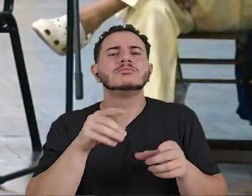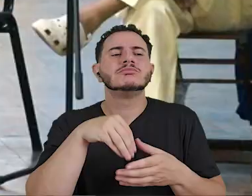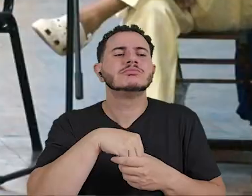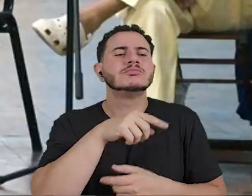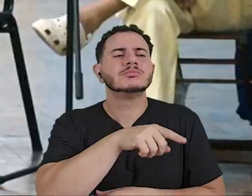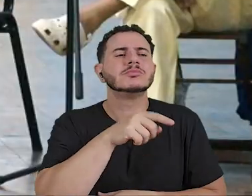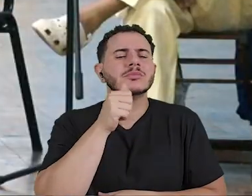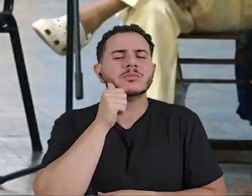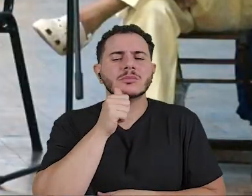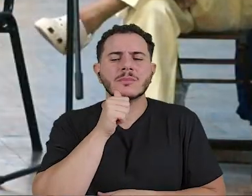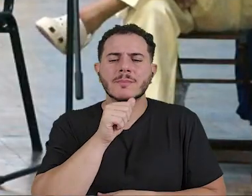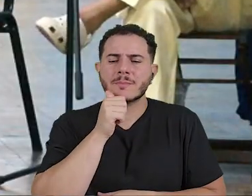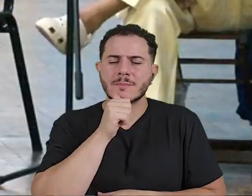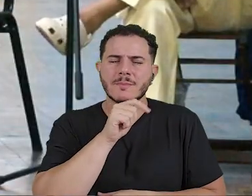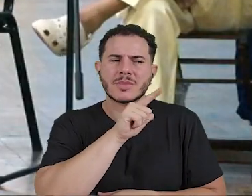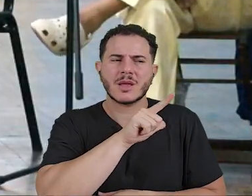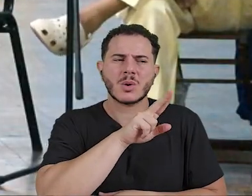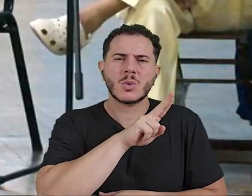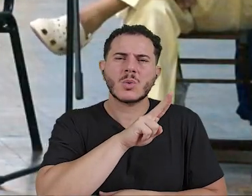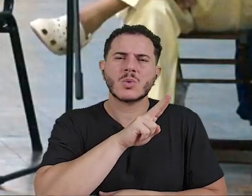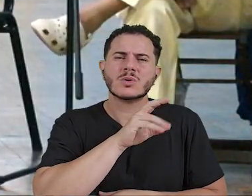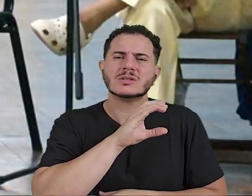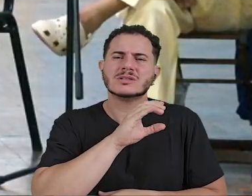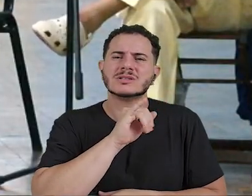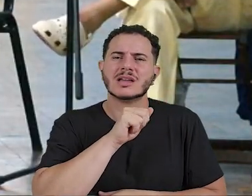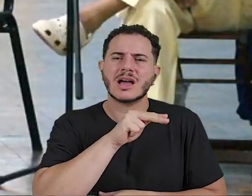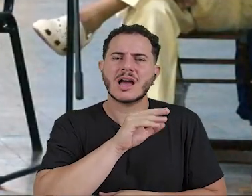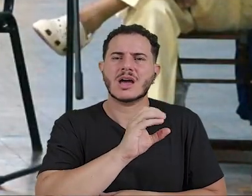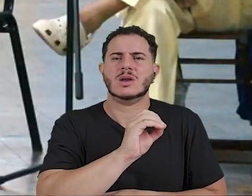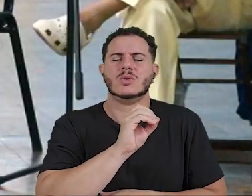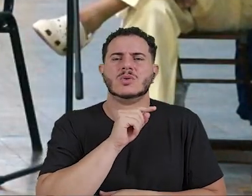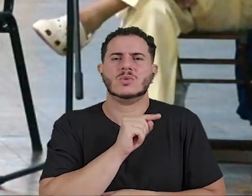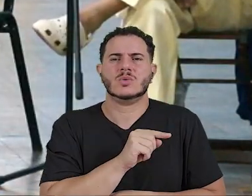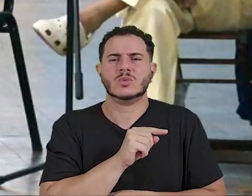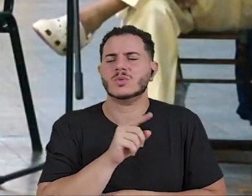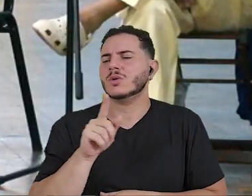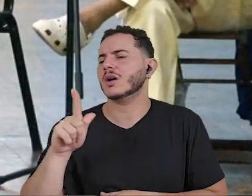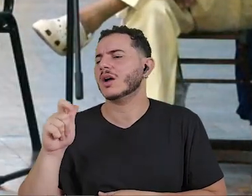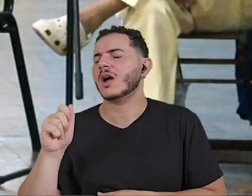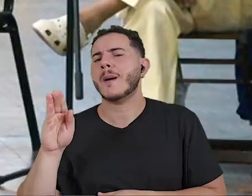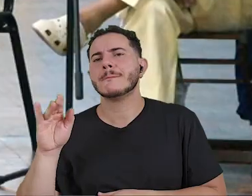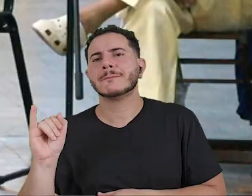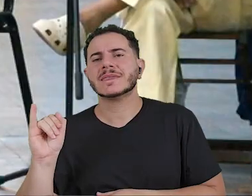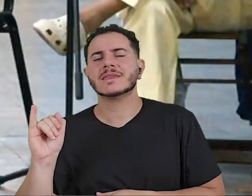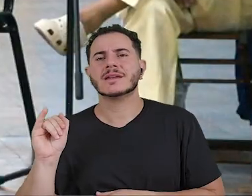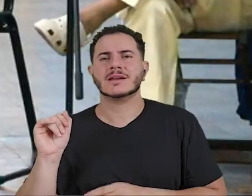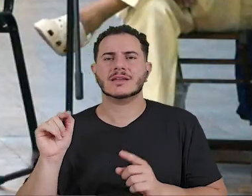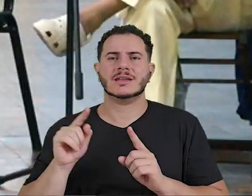outras, Lu e não sei quem, Luciano, do AB,